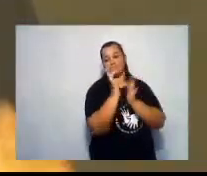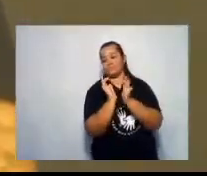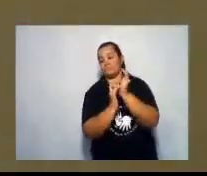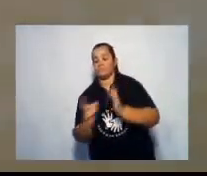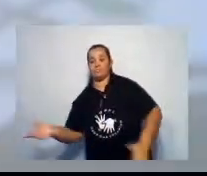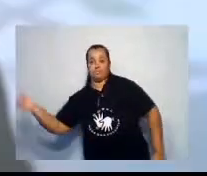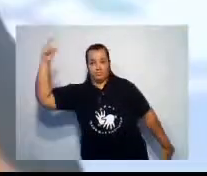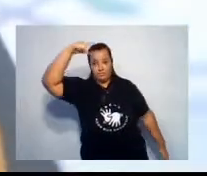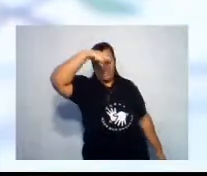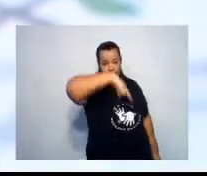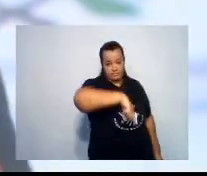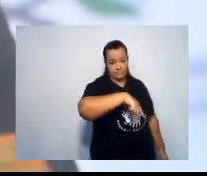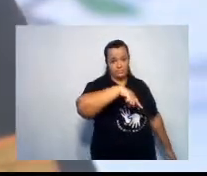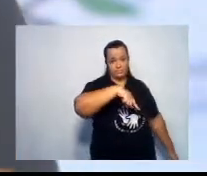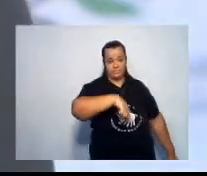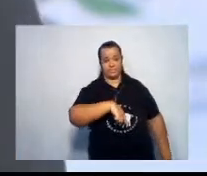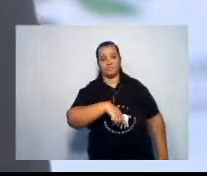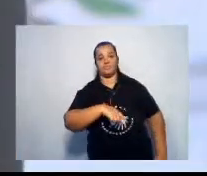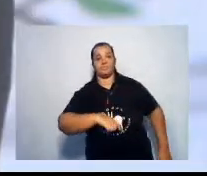vens, tu